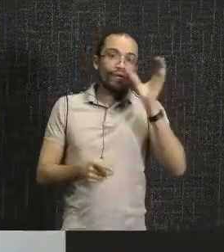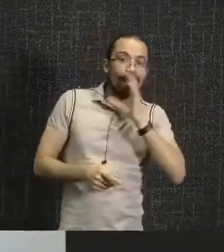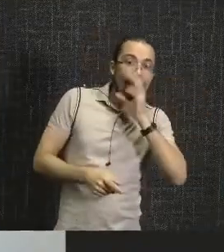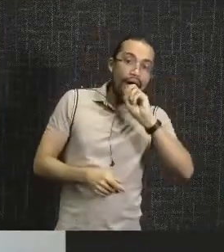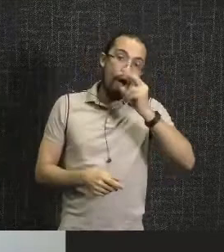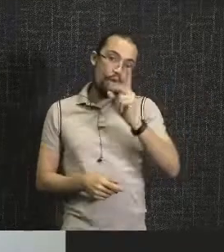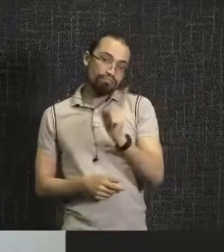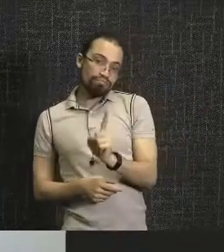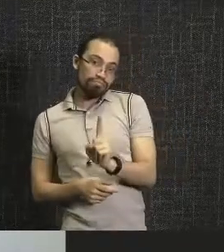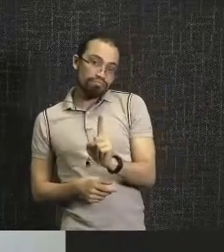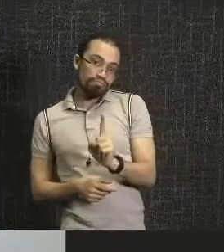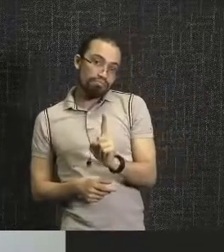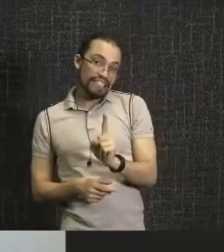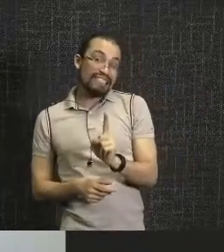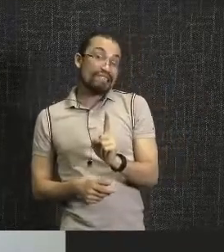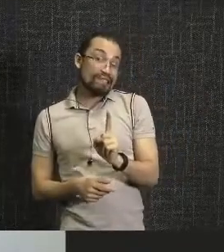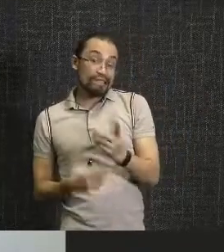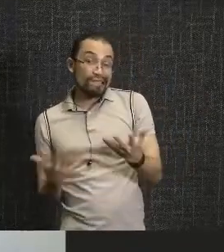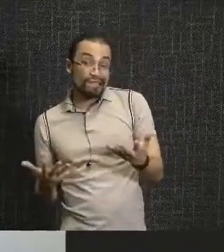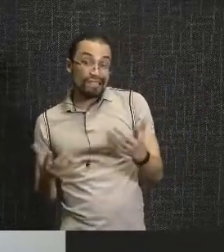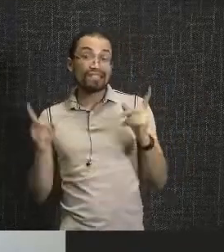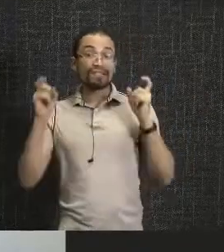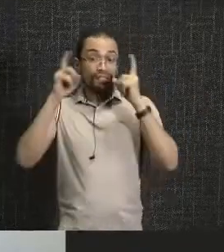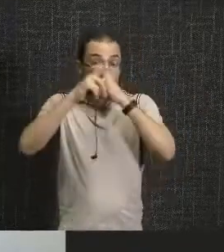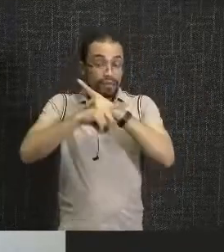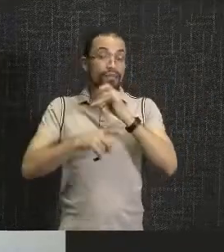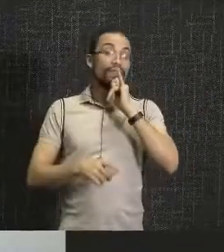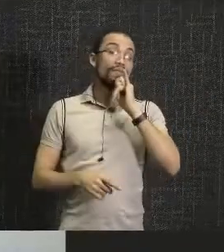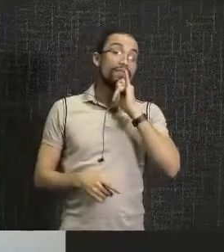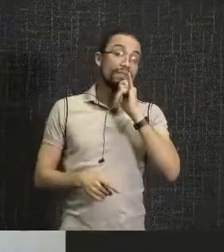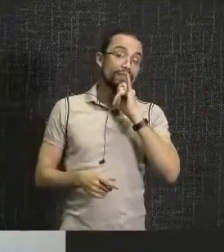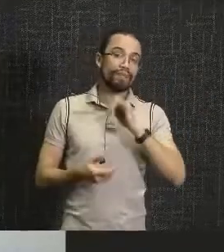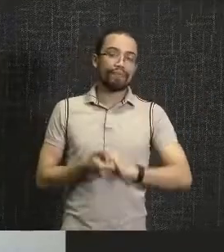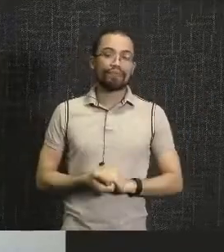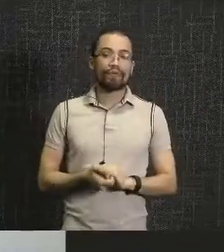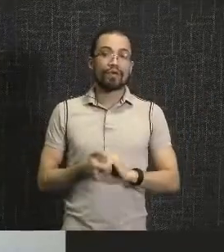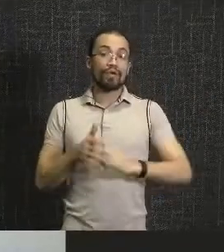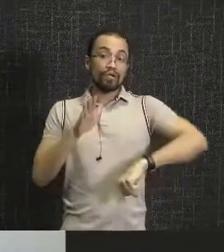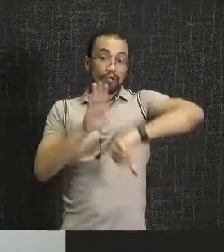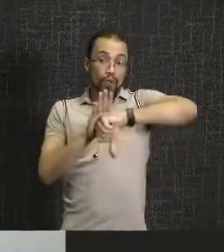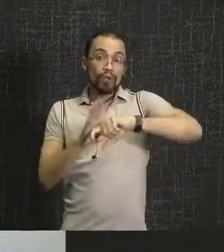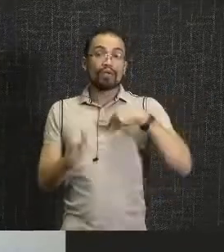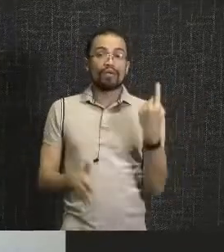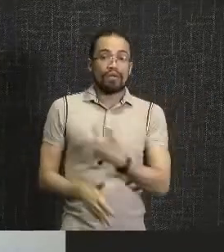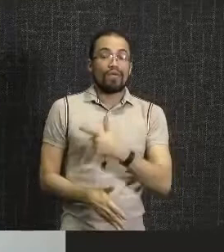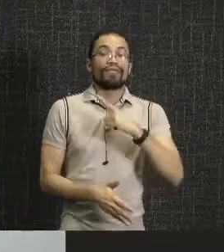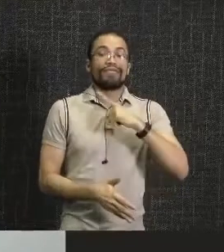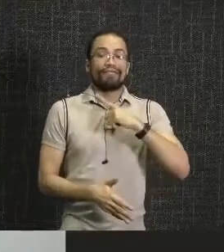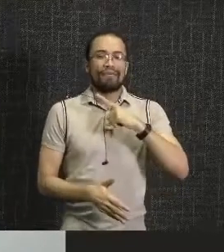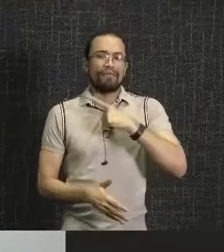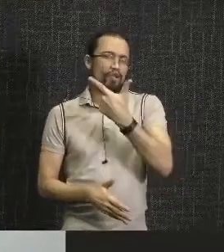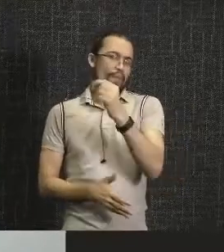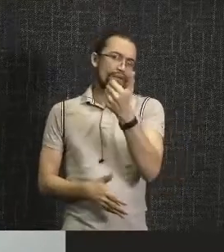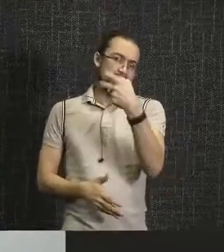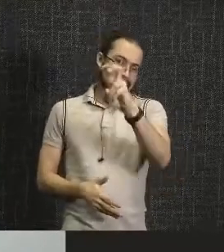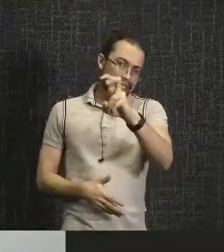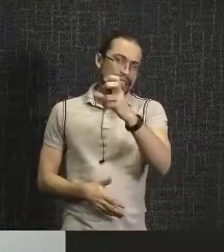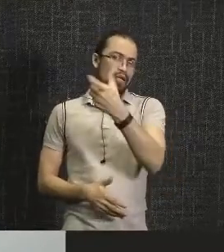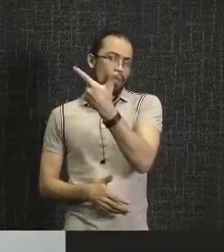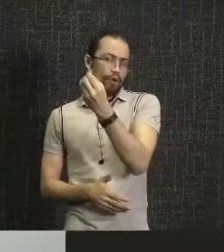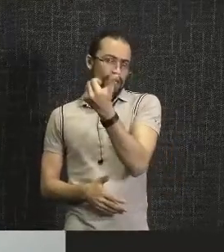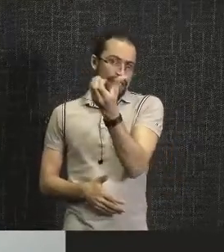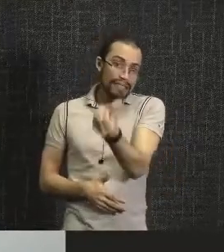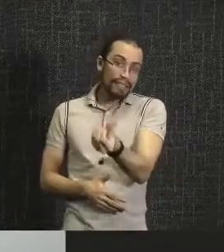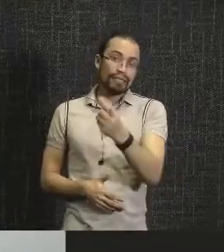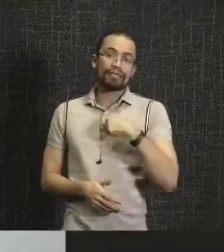um pouco mais complicado. Porque, por exemplo, na crise que a gente teve ali, 2015, 2016,